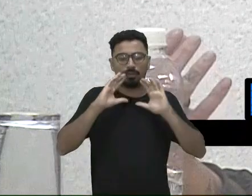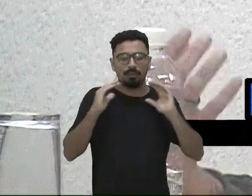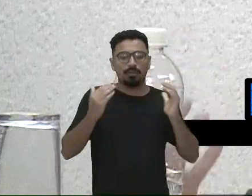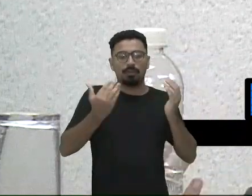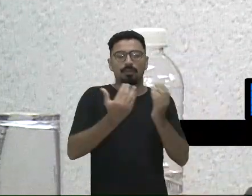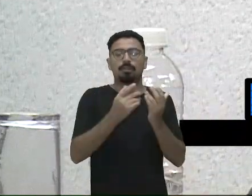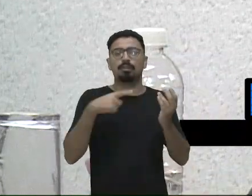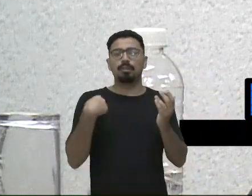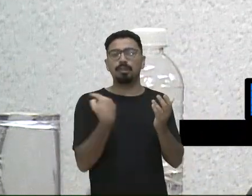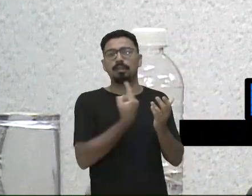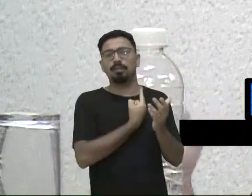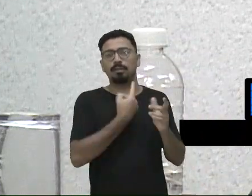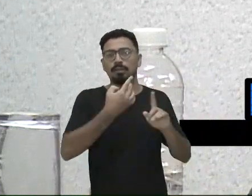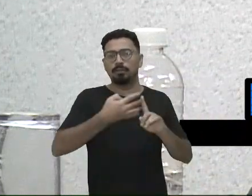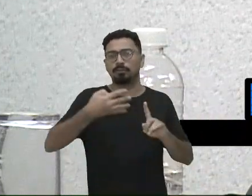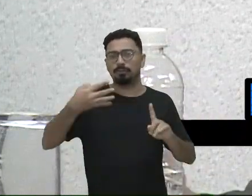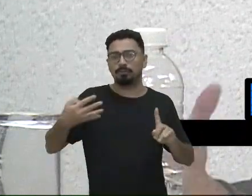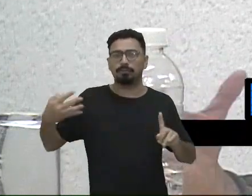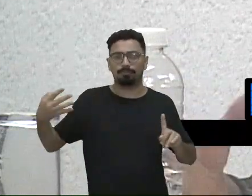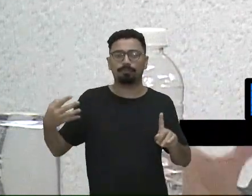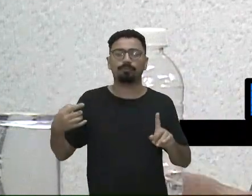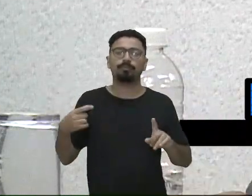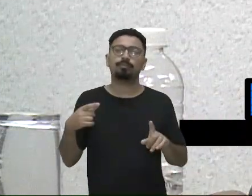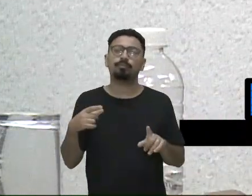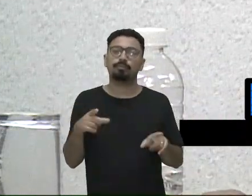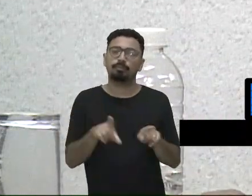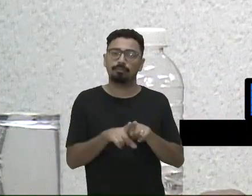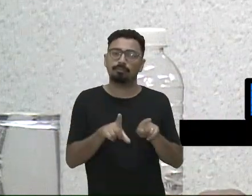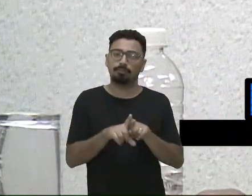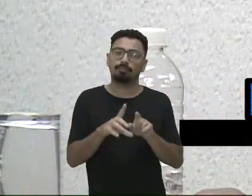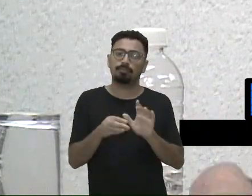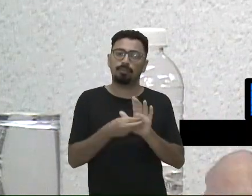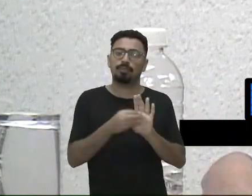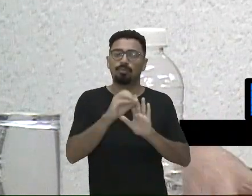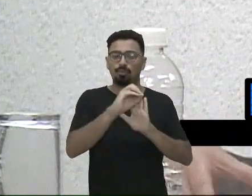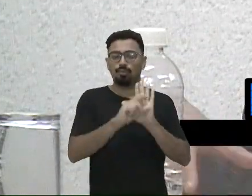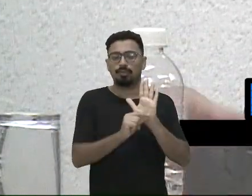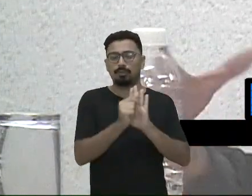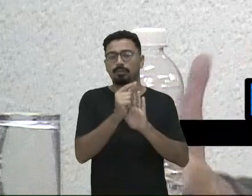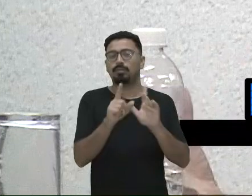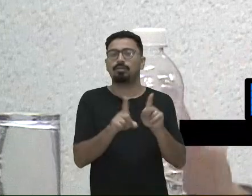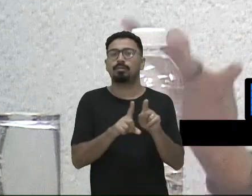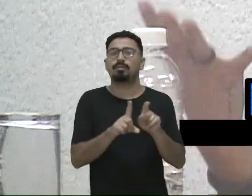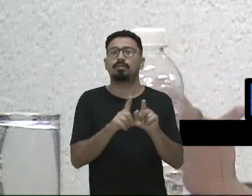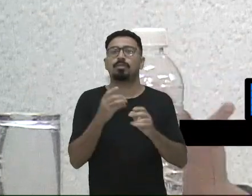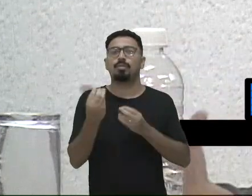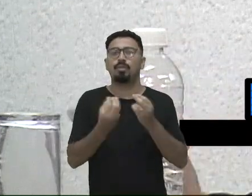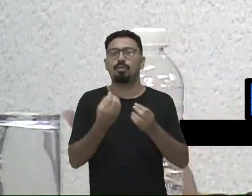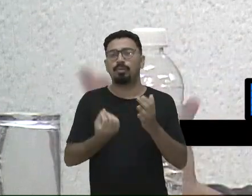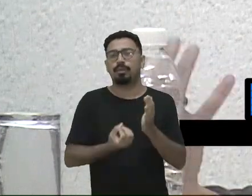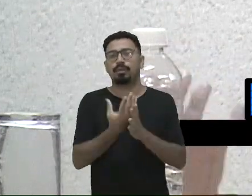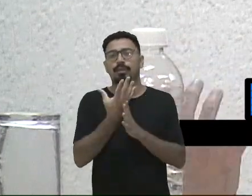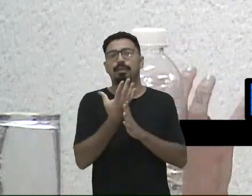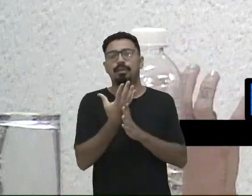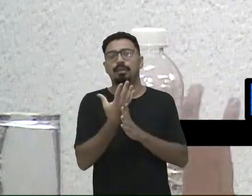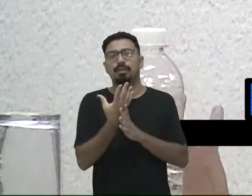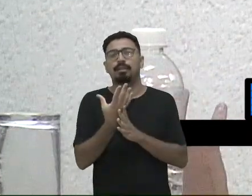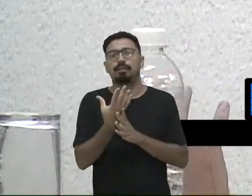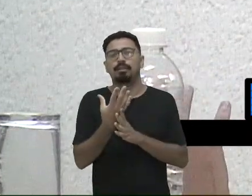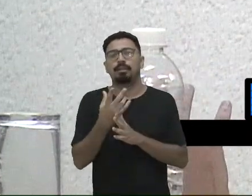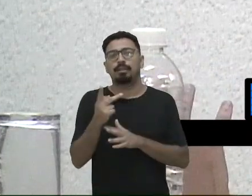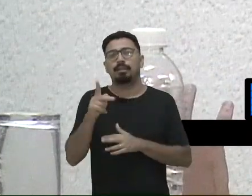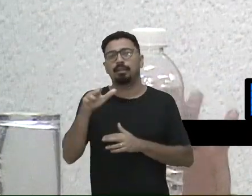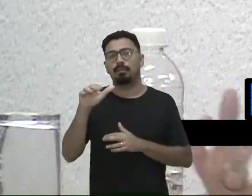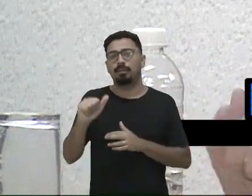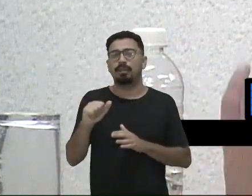nossa comunidade LGBTQIAPN+, no nosso orçamento, né? Como que vocês podem construir as peças orçamentárias que vêm para